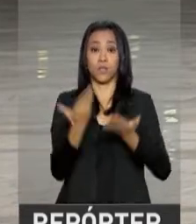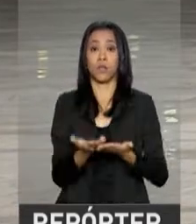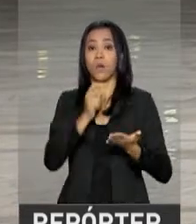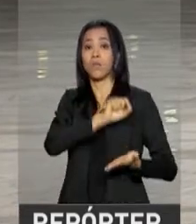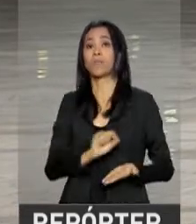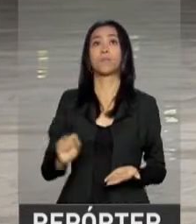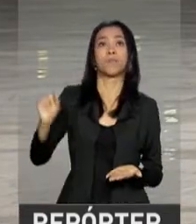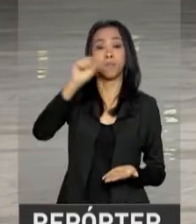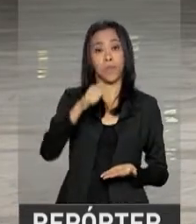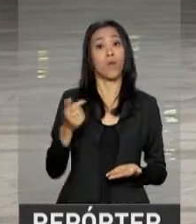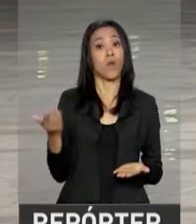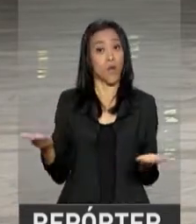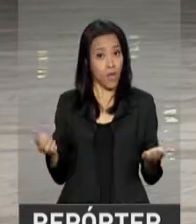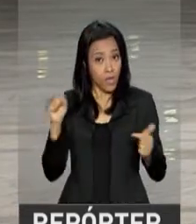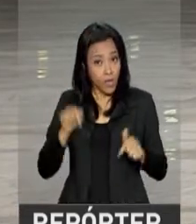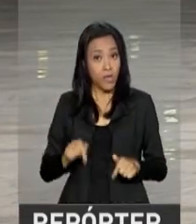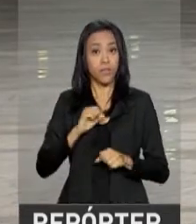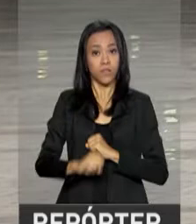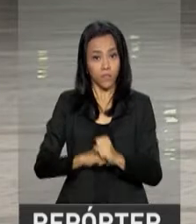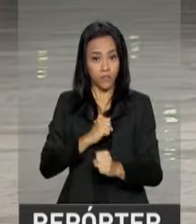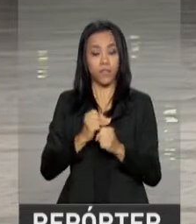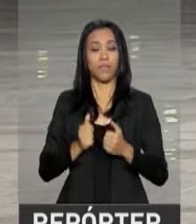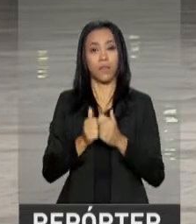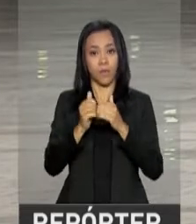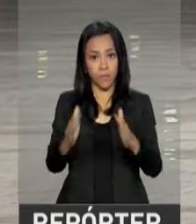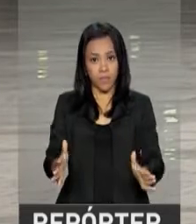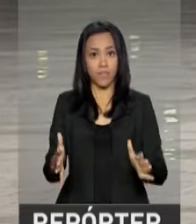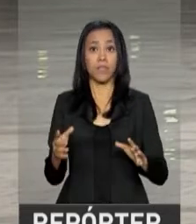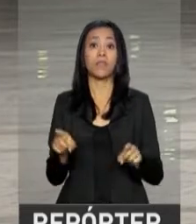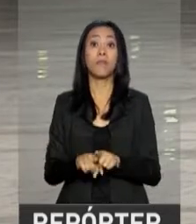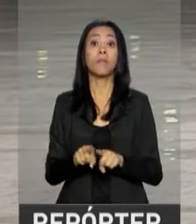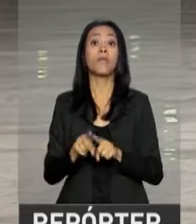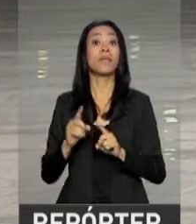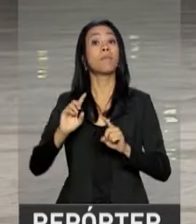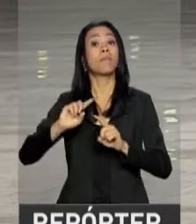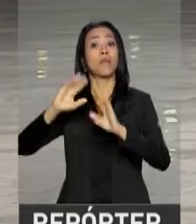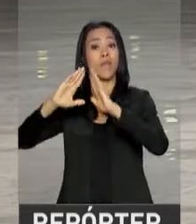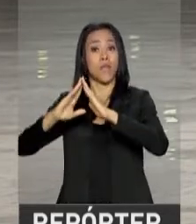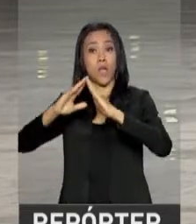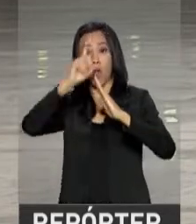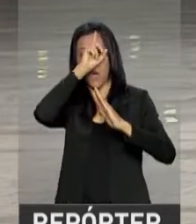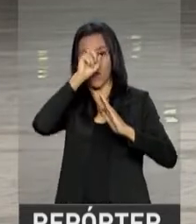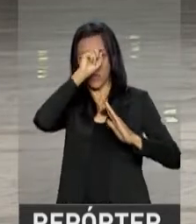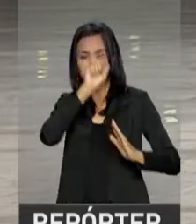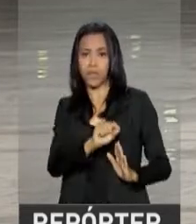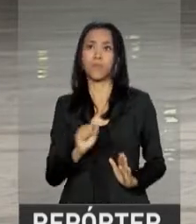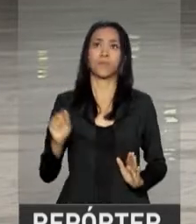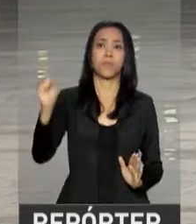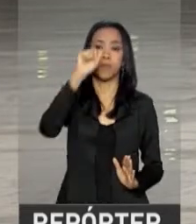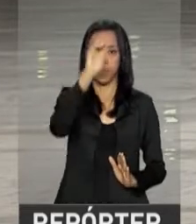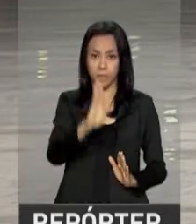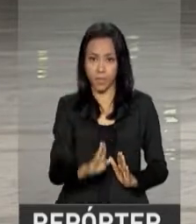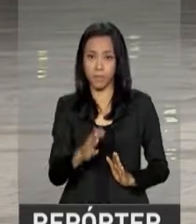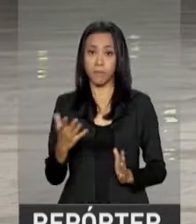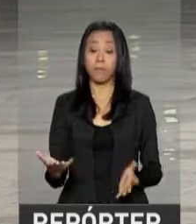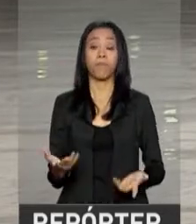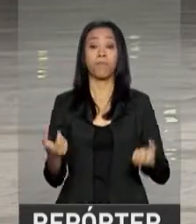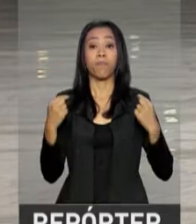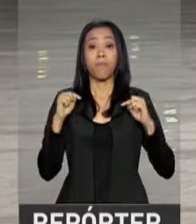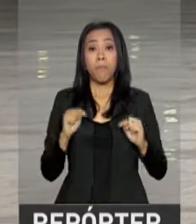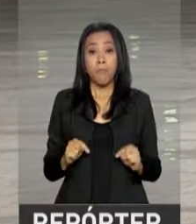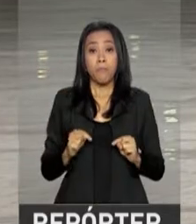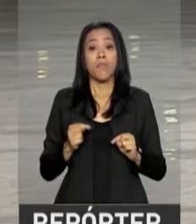ainda neste ano. E também está prevista a instalação de banda larga em hospitais e postos de saúde. E Lilian, a